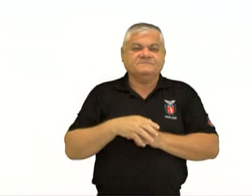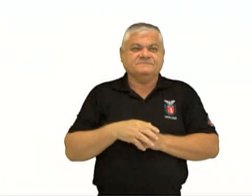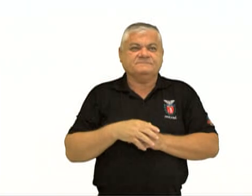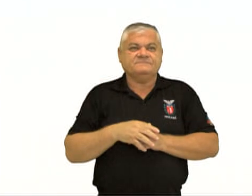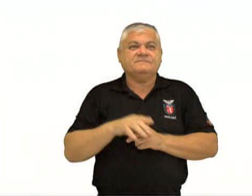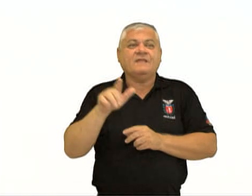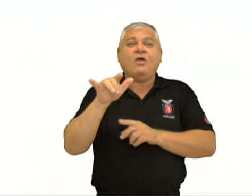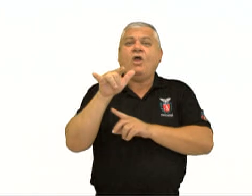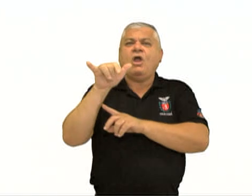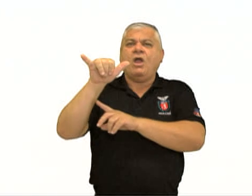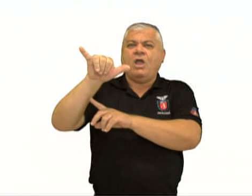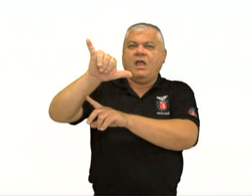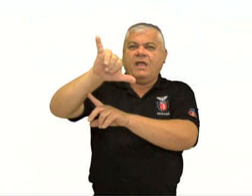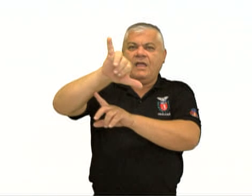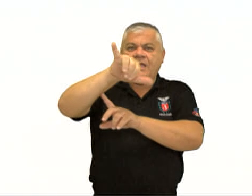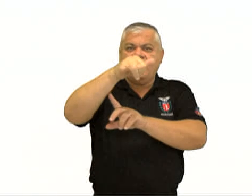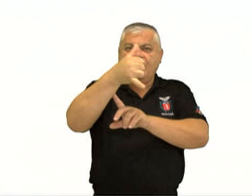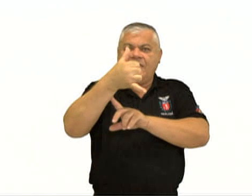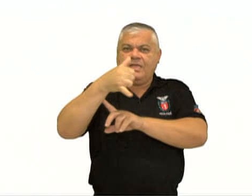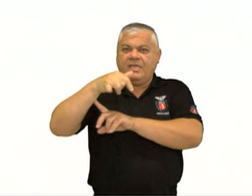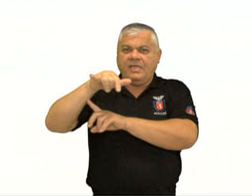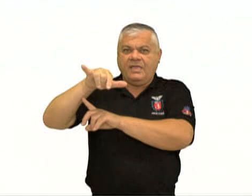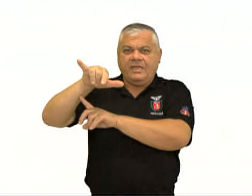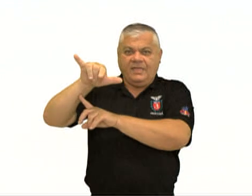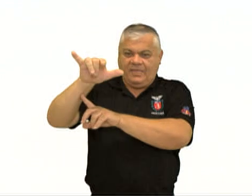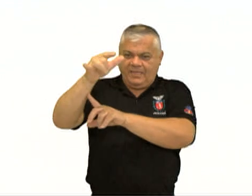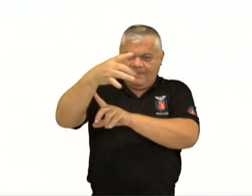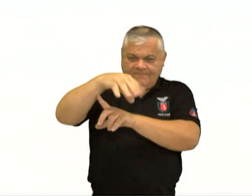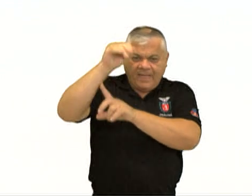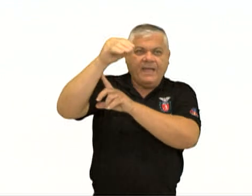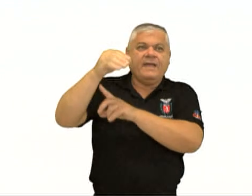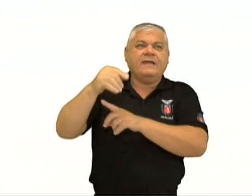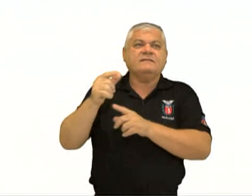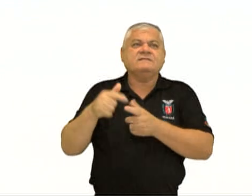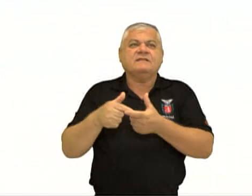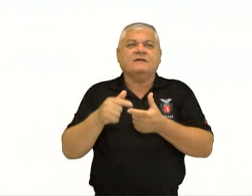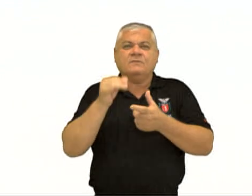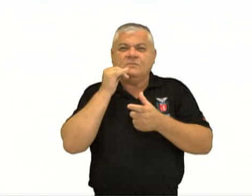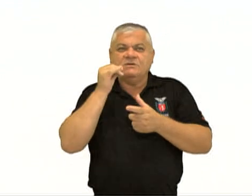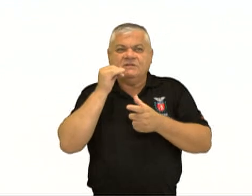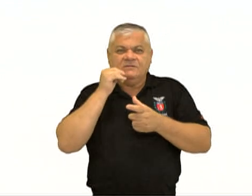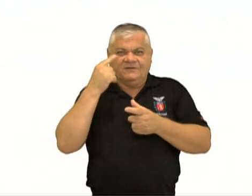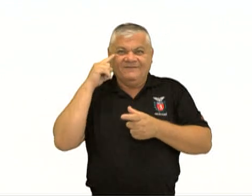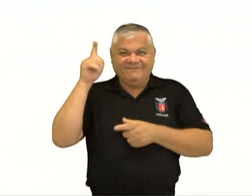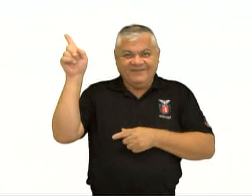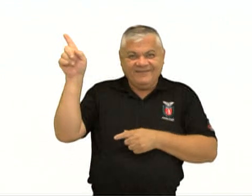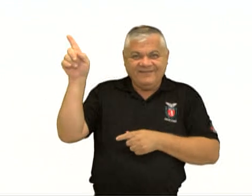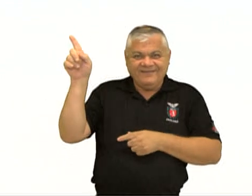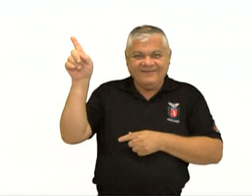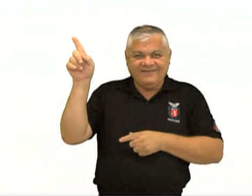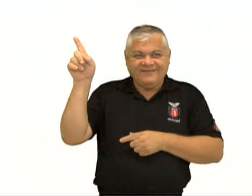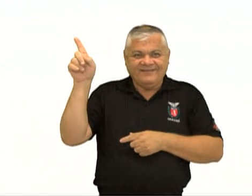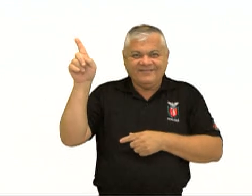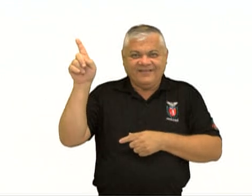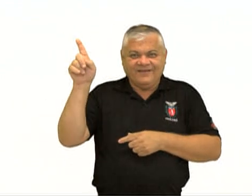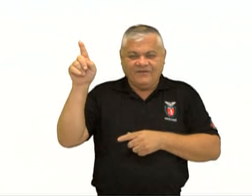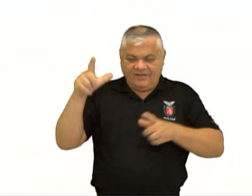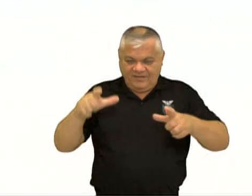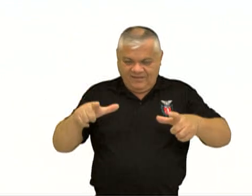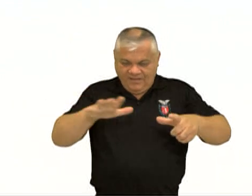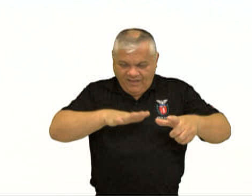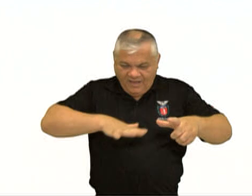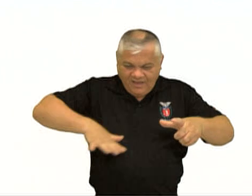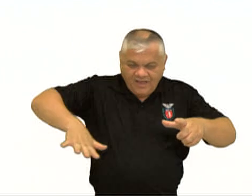satélite realizando um conjunto de imagens, ó, que é a cobertura fotográfica desta área aqui. Então